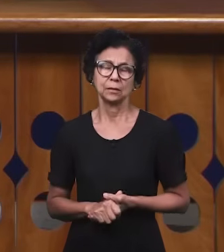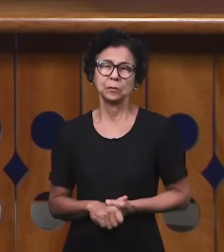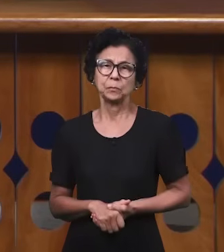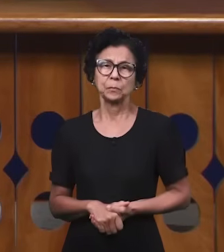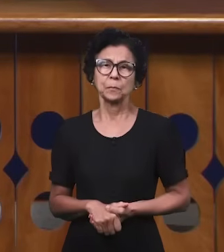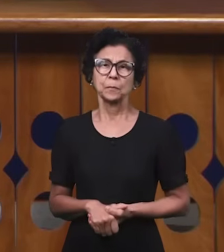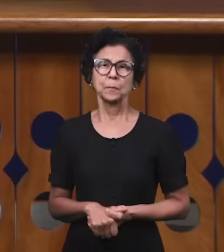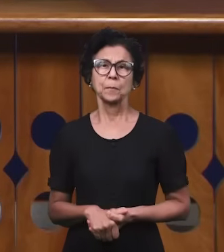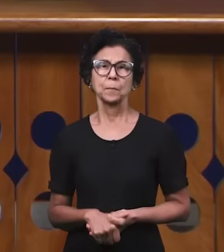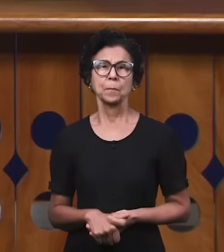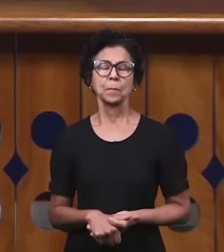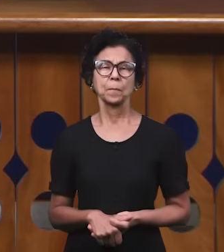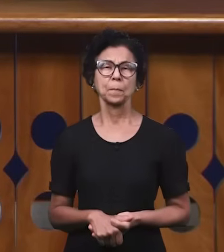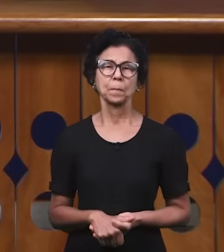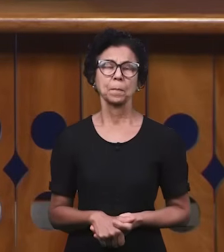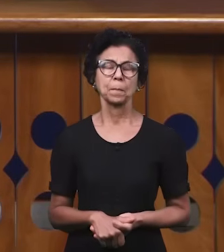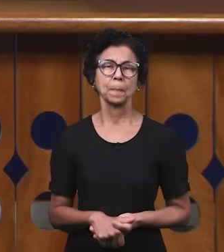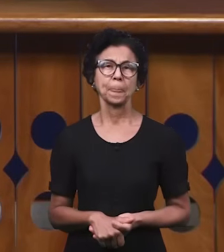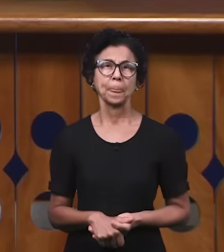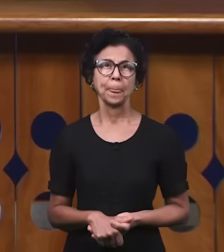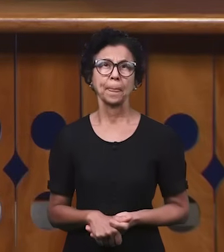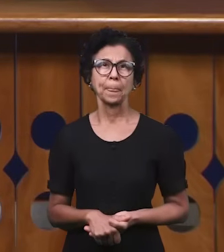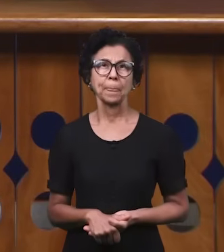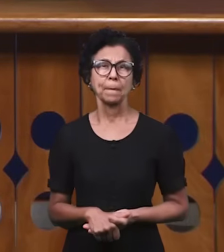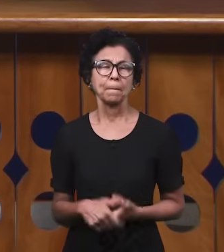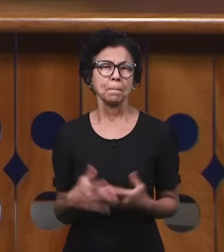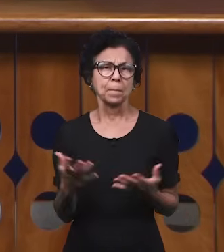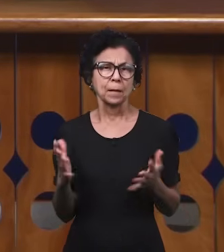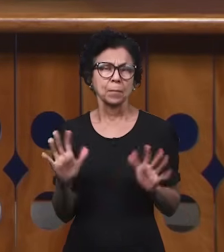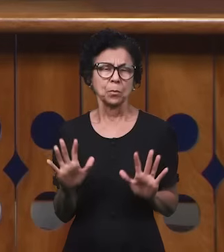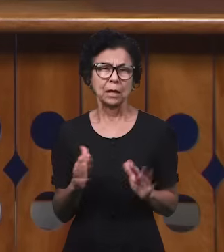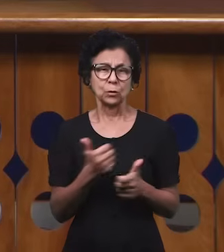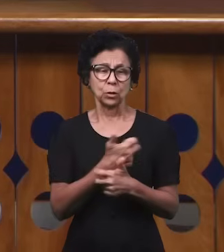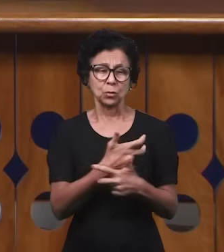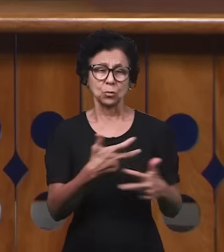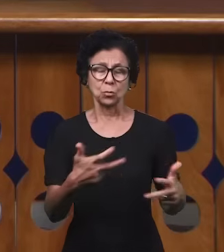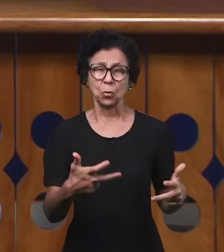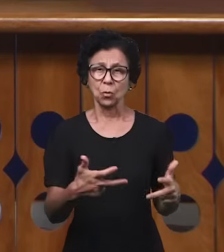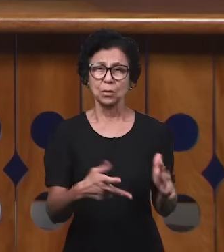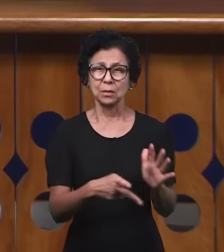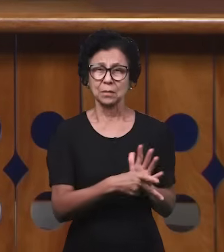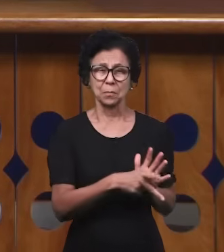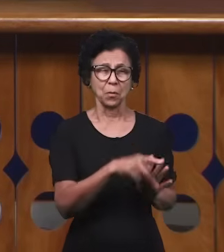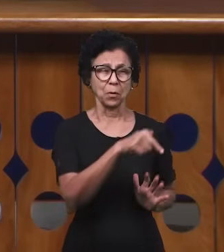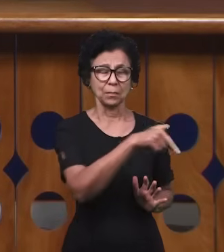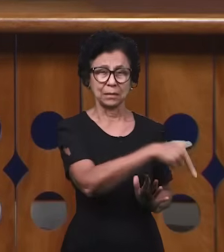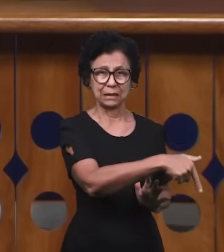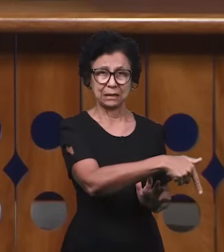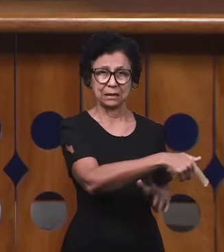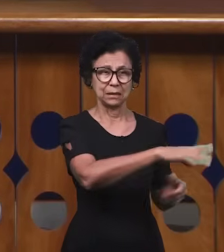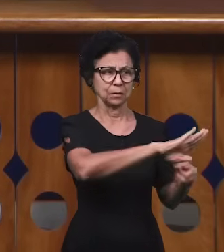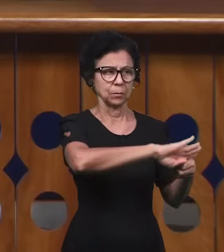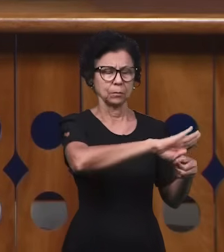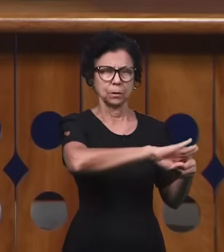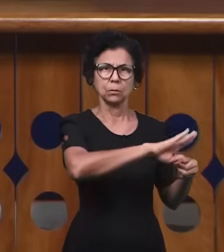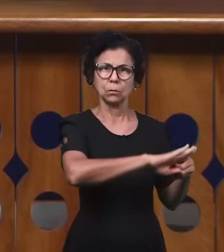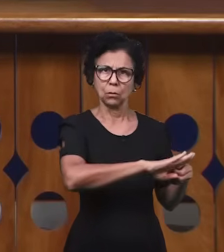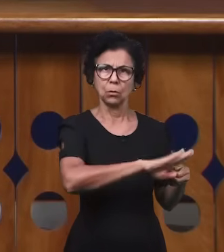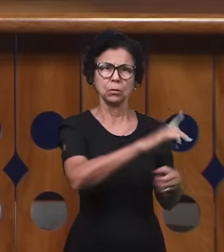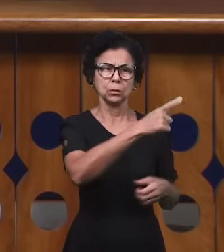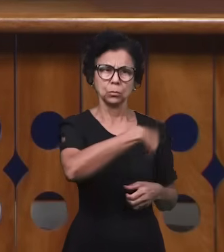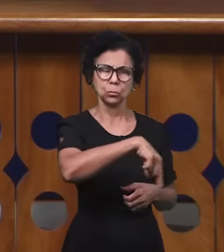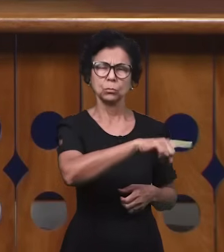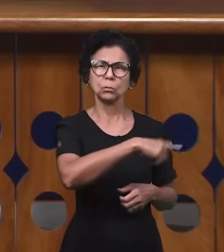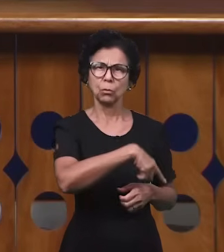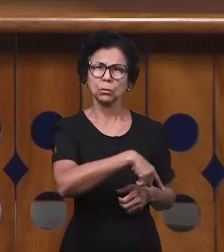nós falamos de ele se absteu daquilo que era o comum ser usado na época e principalmente